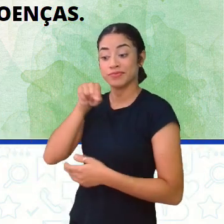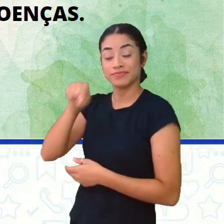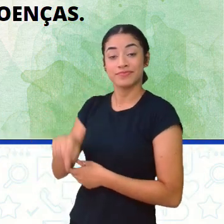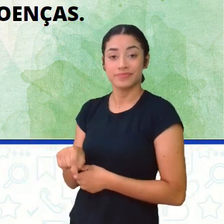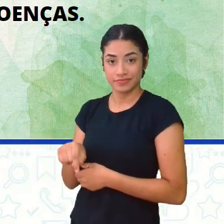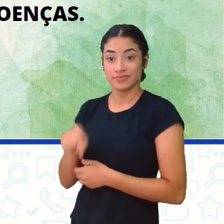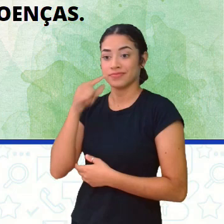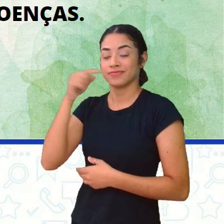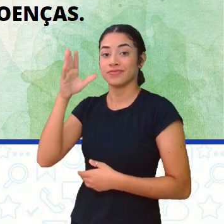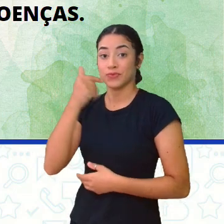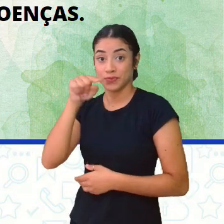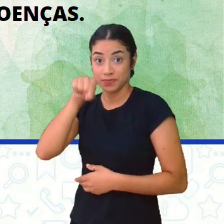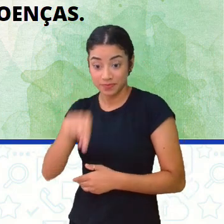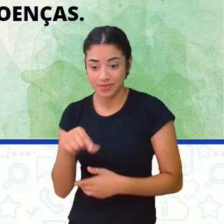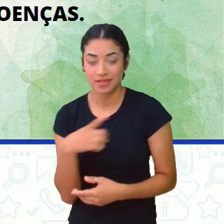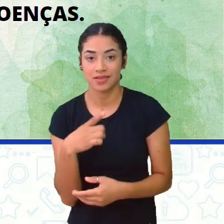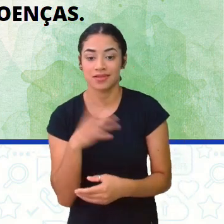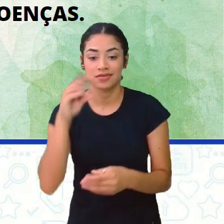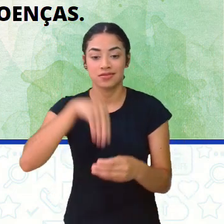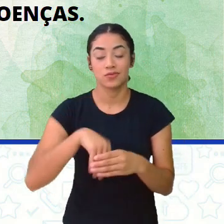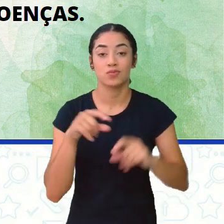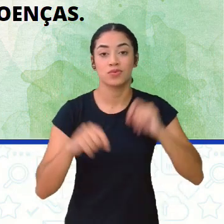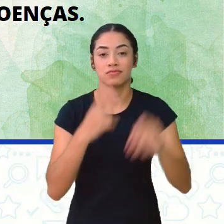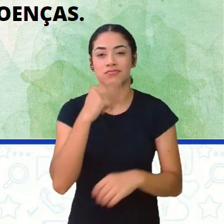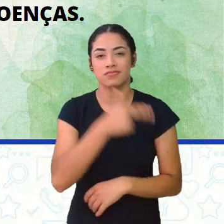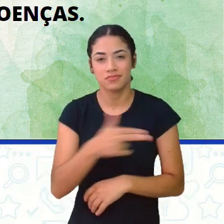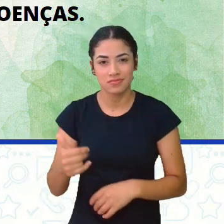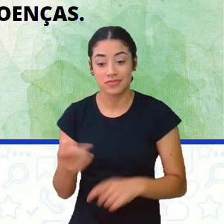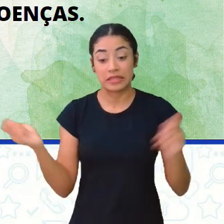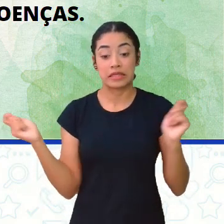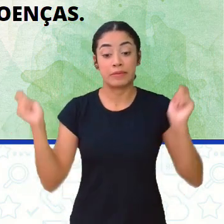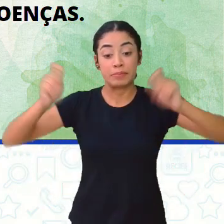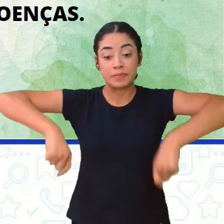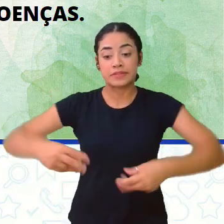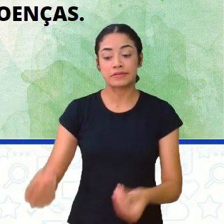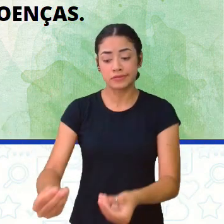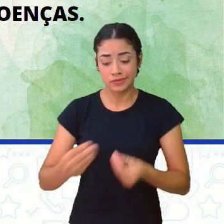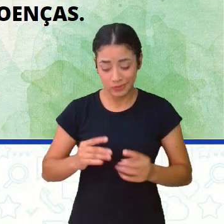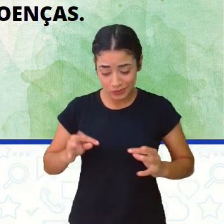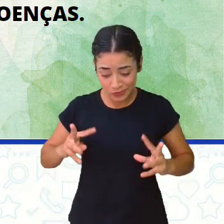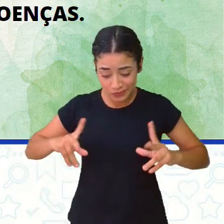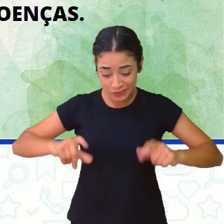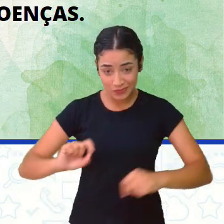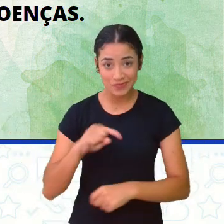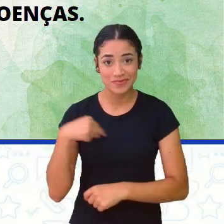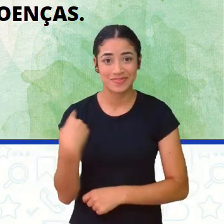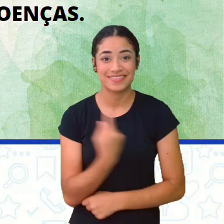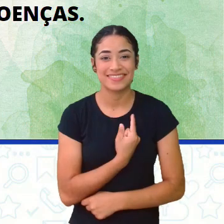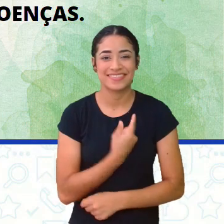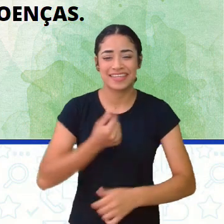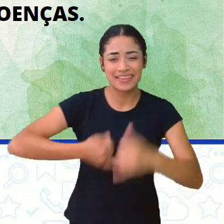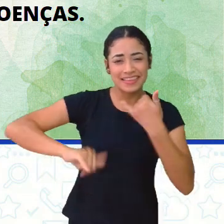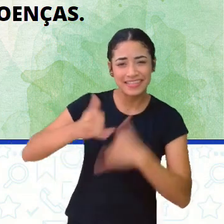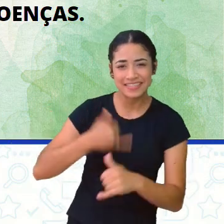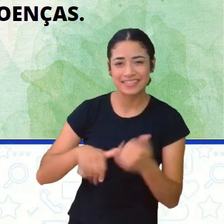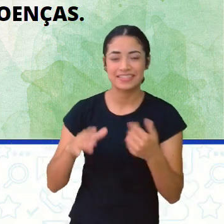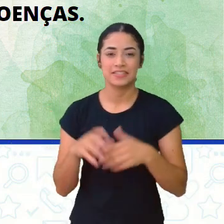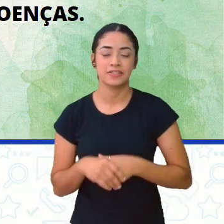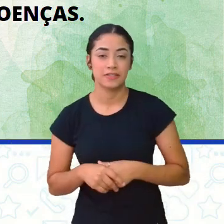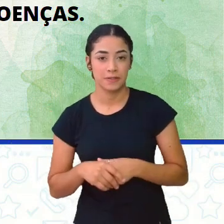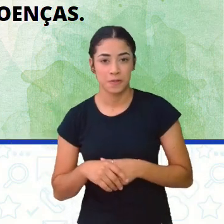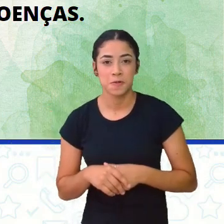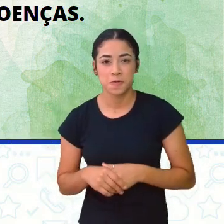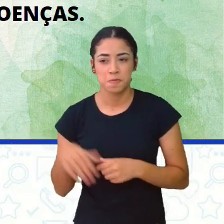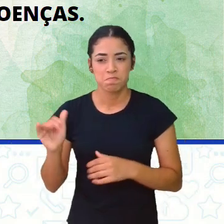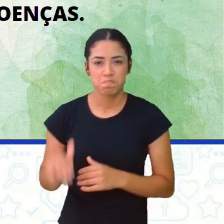esses alimentos contêm esses nutrientes que são capazes de fornecer tudo isso para a gente, desde energia, para a questão aí